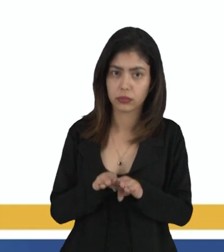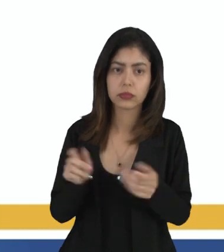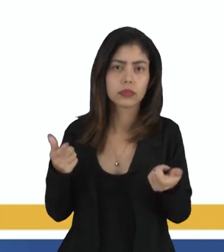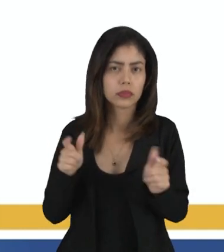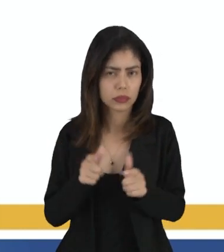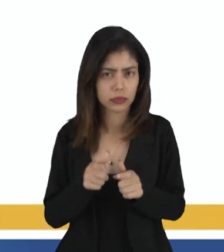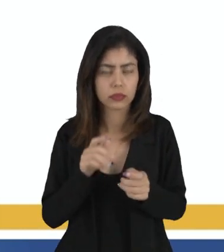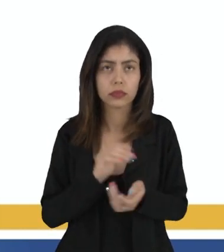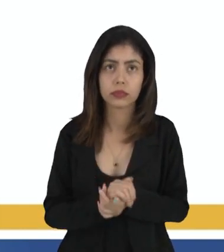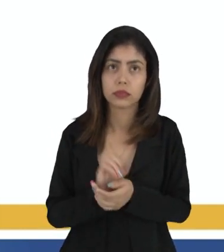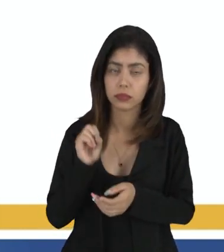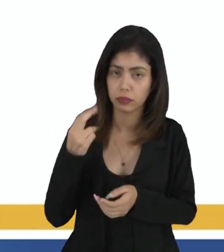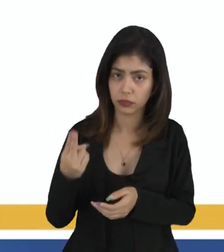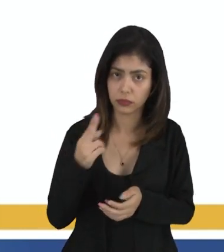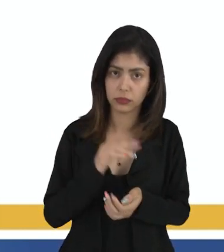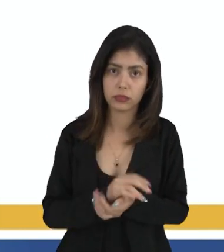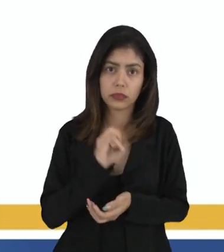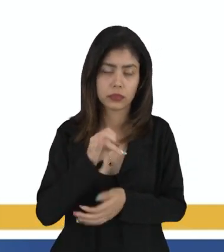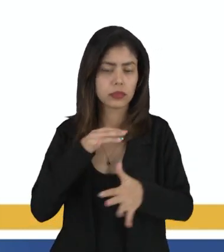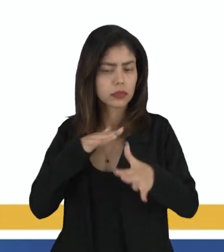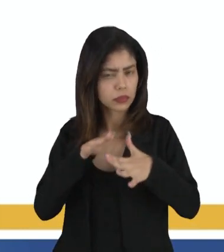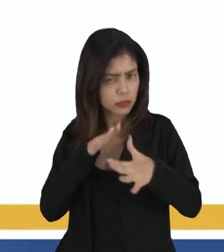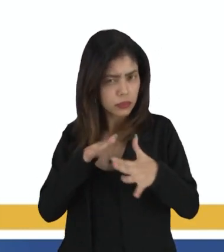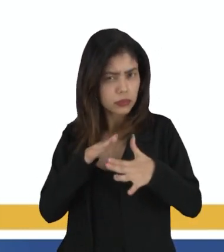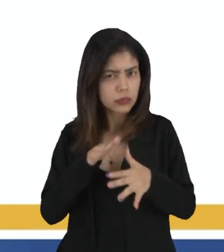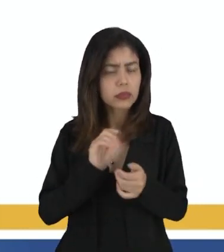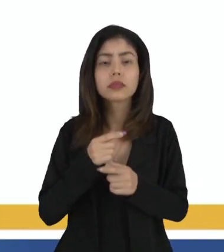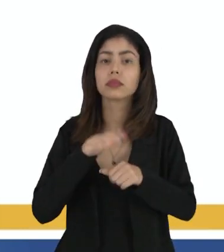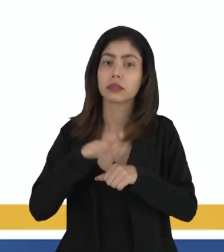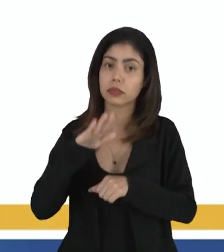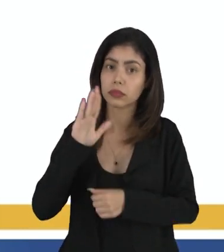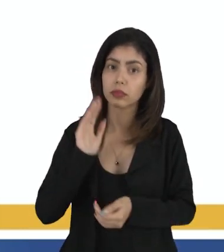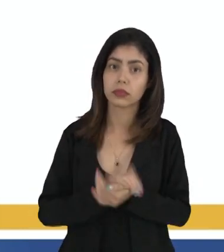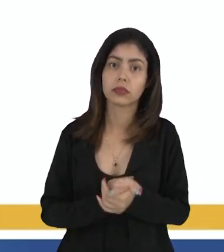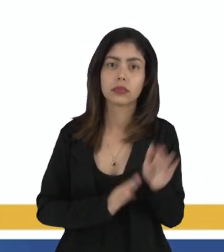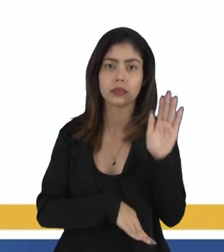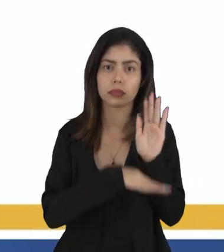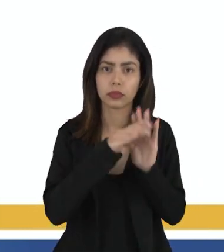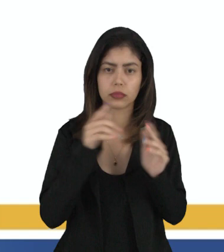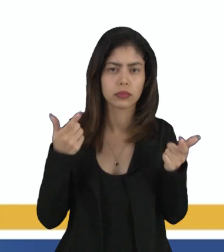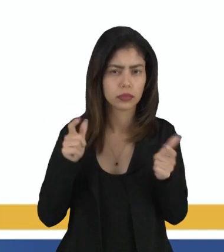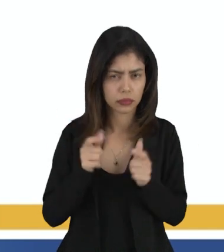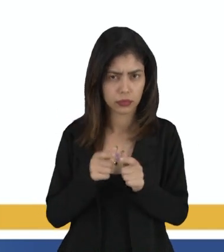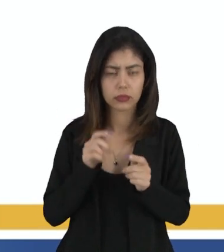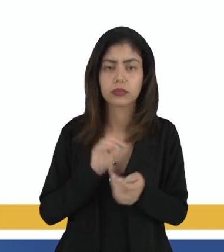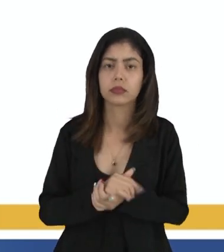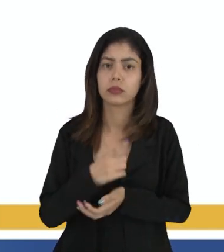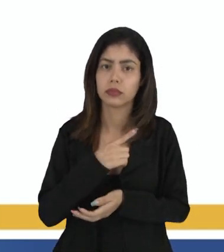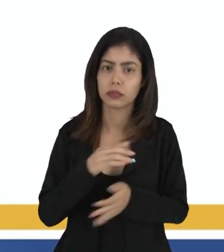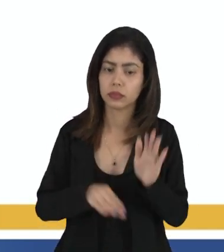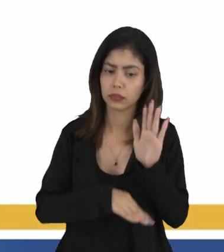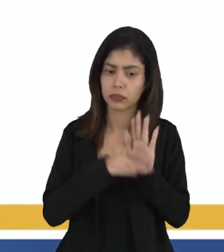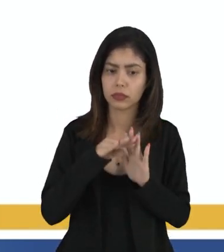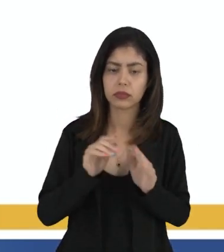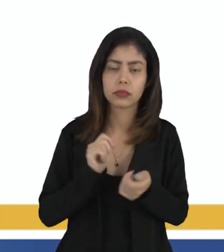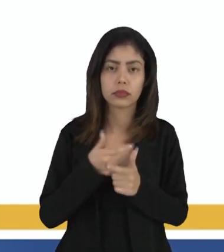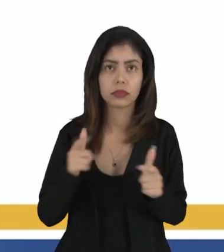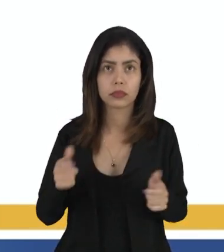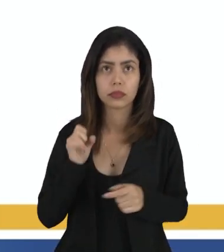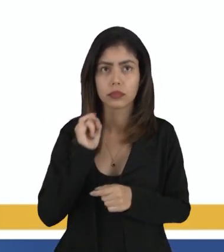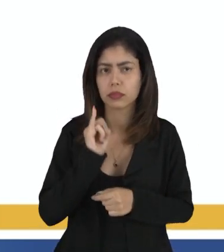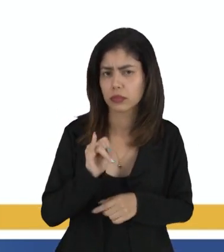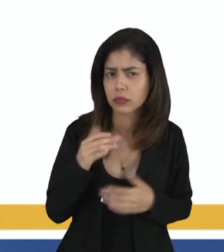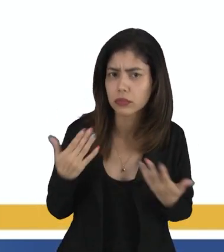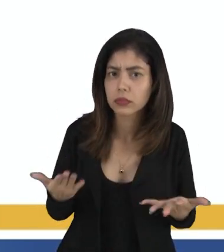vibra menos. Ou seja, se ele vibra mais, ele tem uma temperatura maior. E se ele vibra menos, ele tem uma temperatura maior. O que